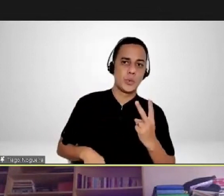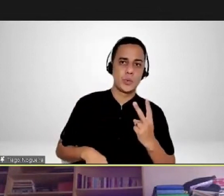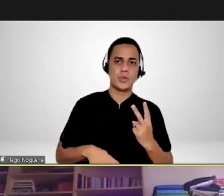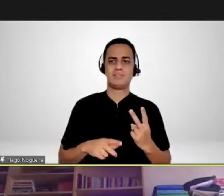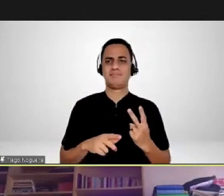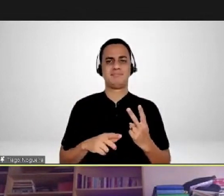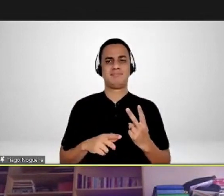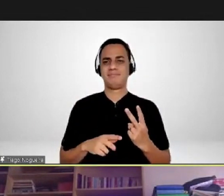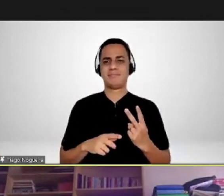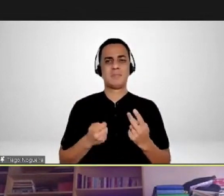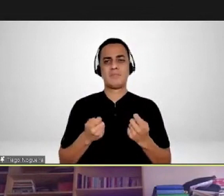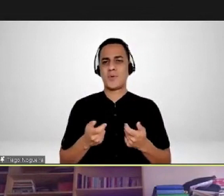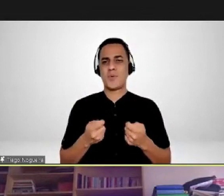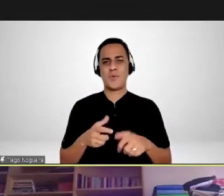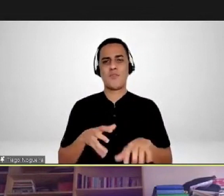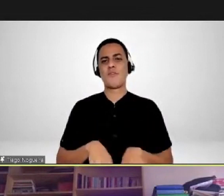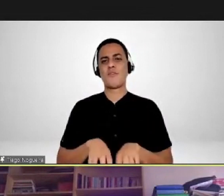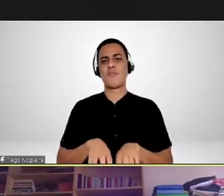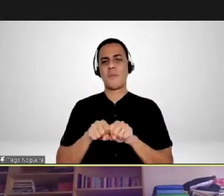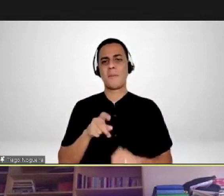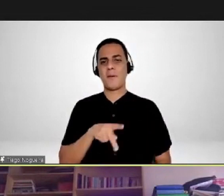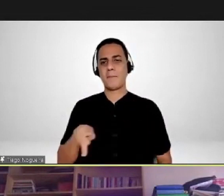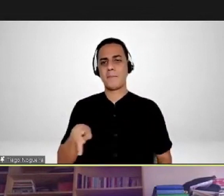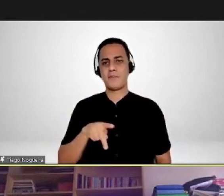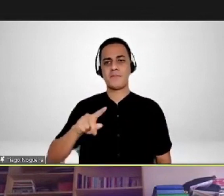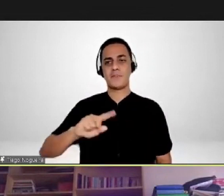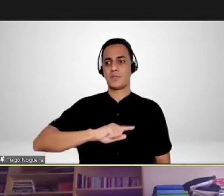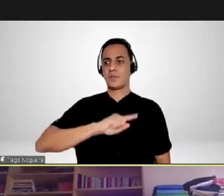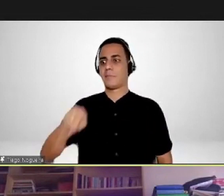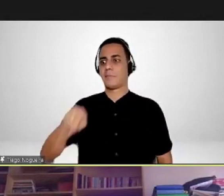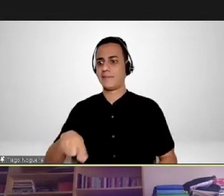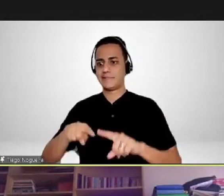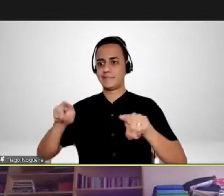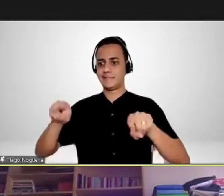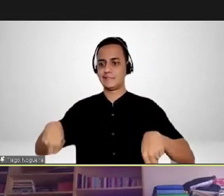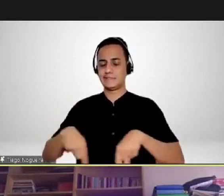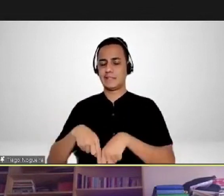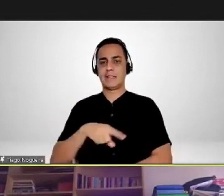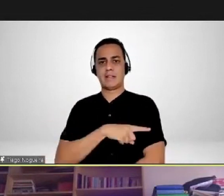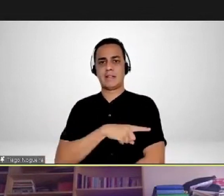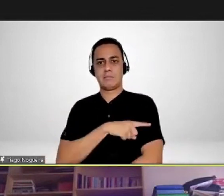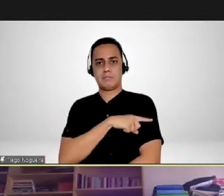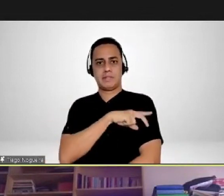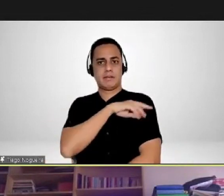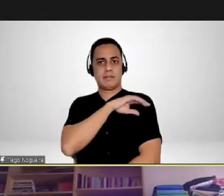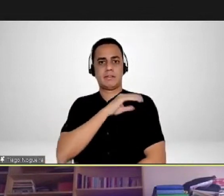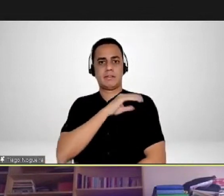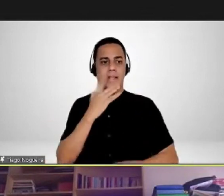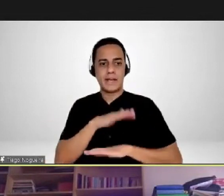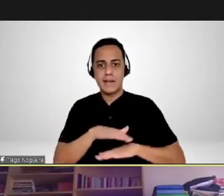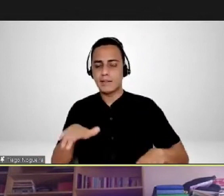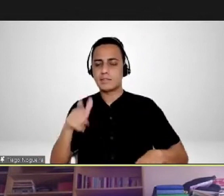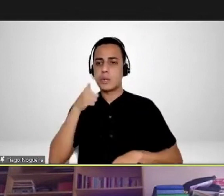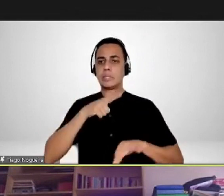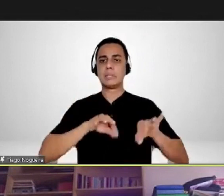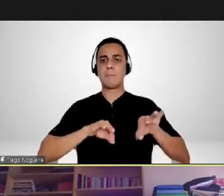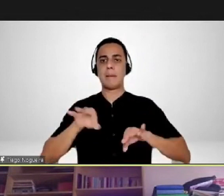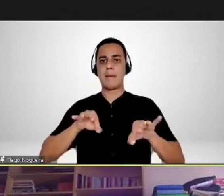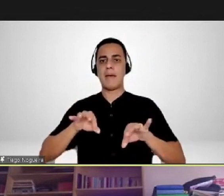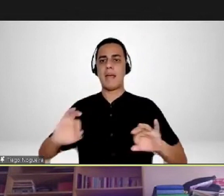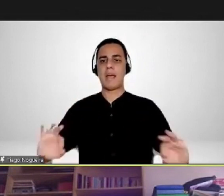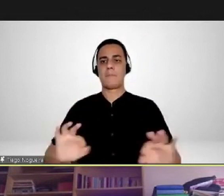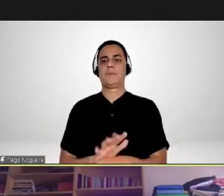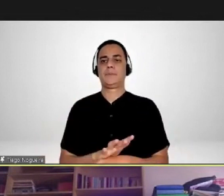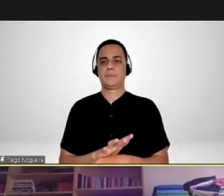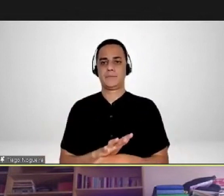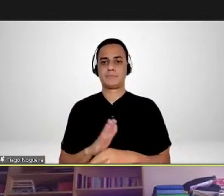pouco para formar um professor, para ele entrar numa sala de Fundamental 1, em educação infantil, e ter esse preparo todo, né? Então,